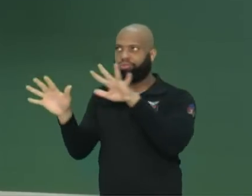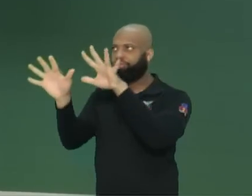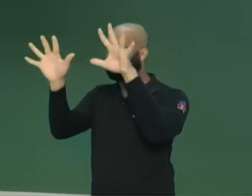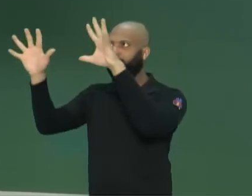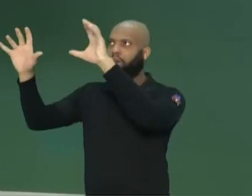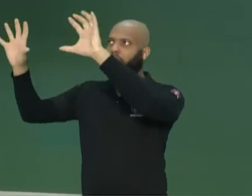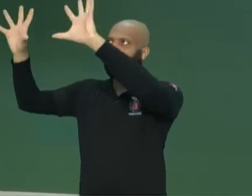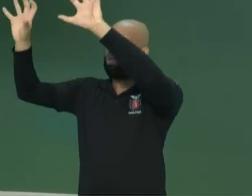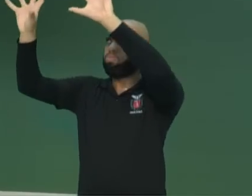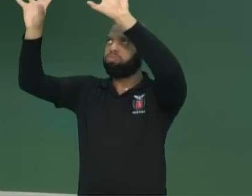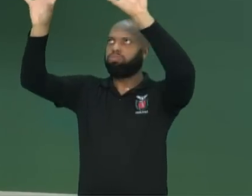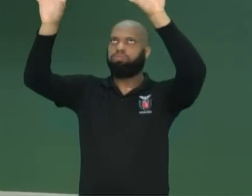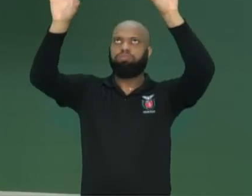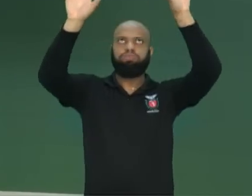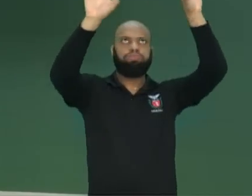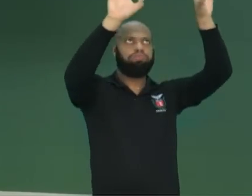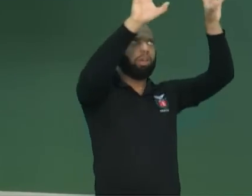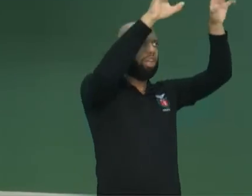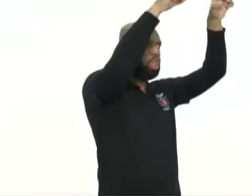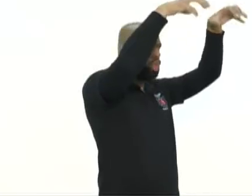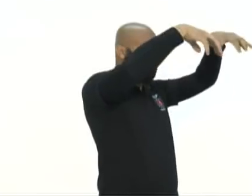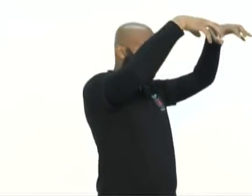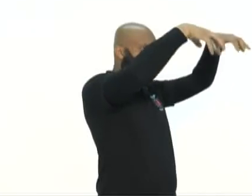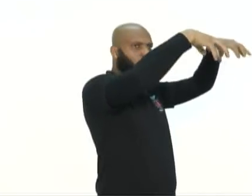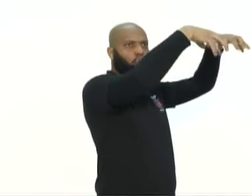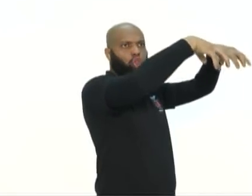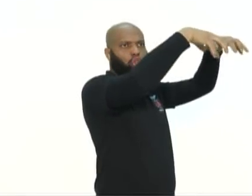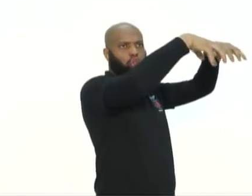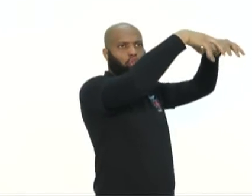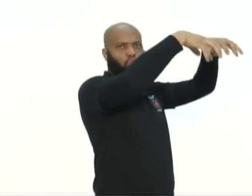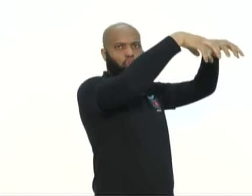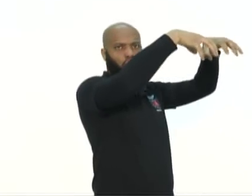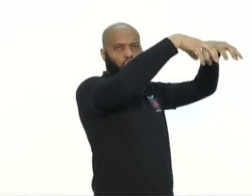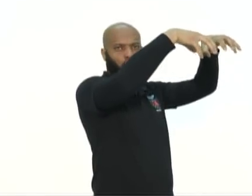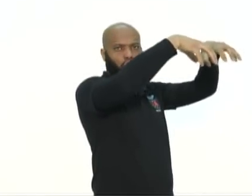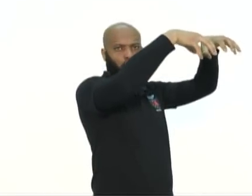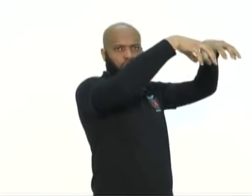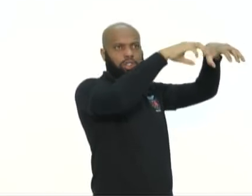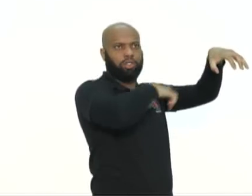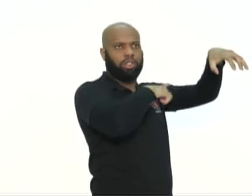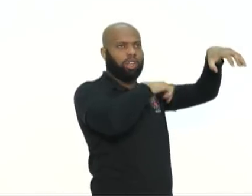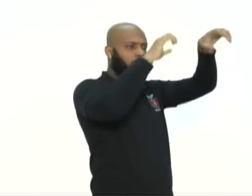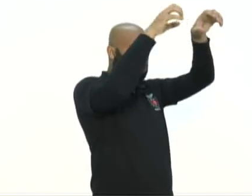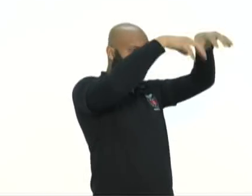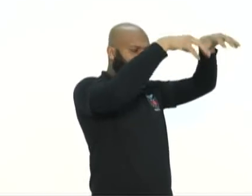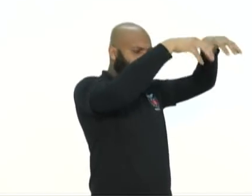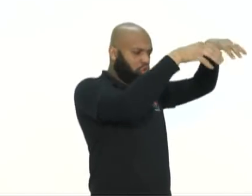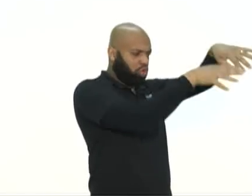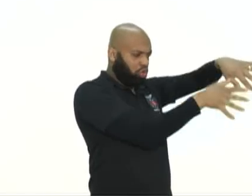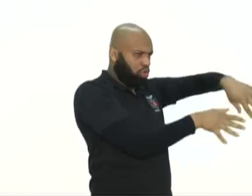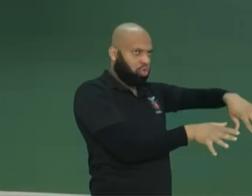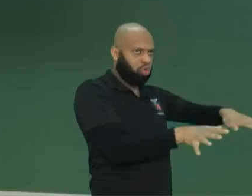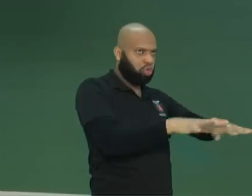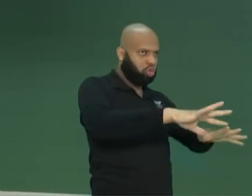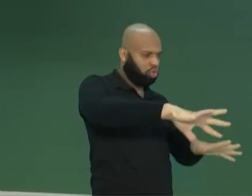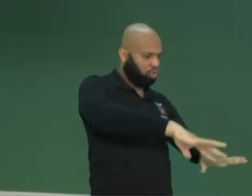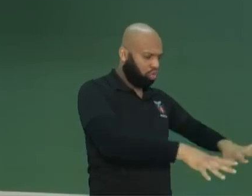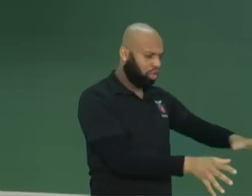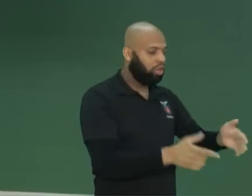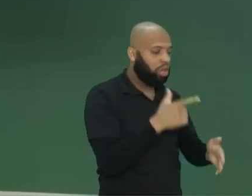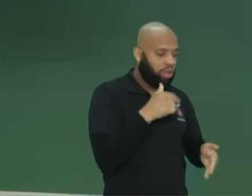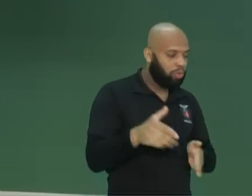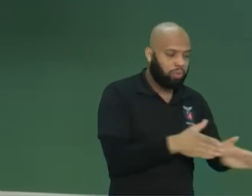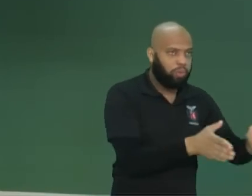condensar, formar as nuvens e precipitar. A precipitação é a chuva. Então, essa água caiu aqui, ela volta pelos